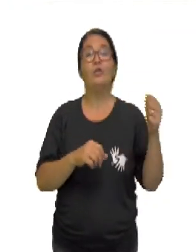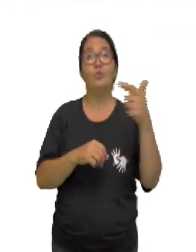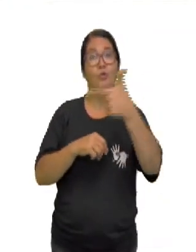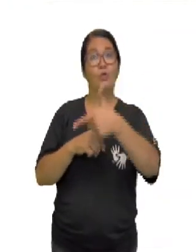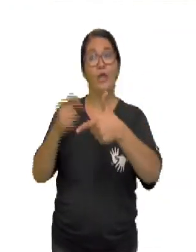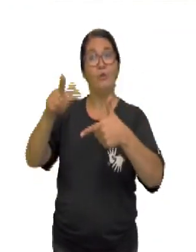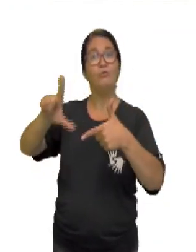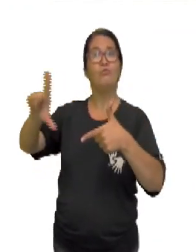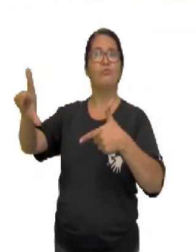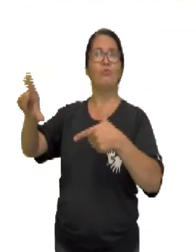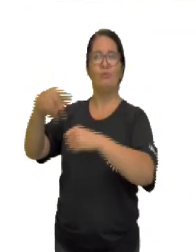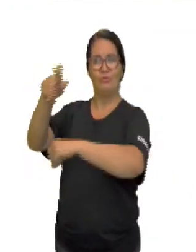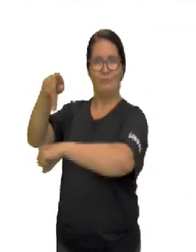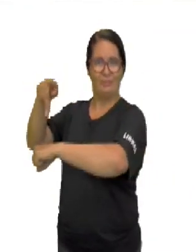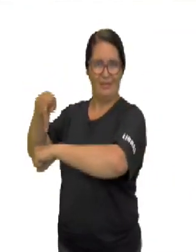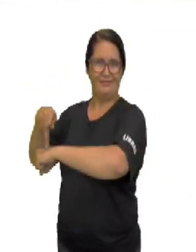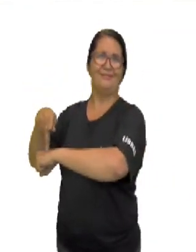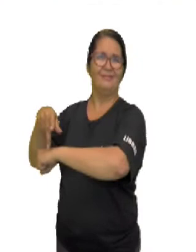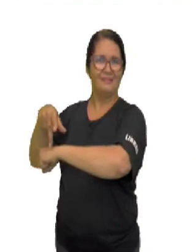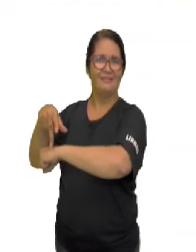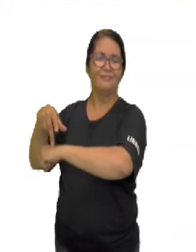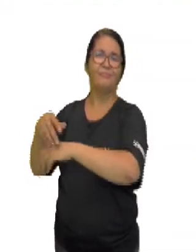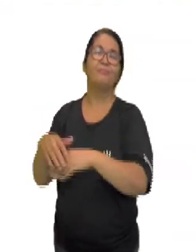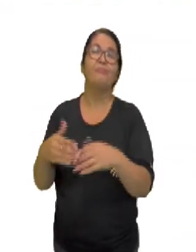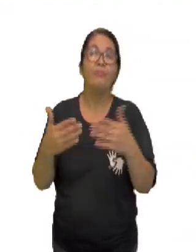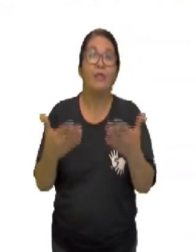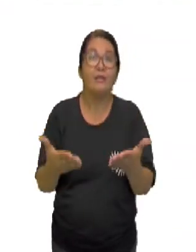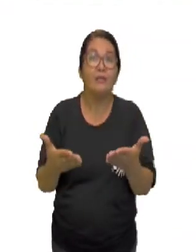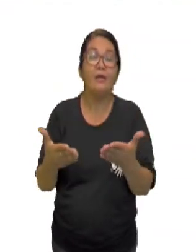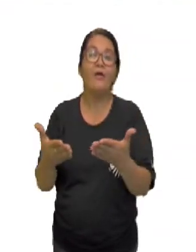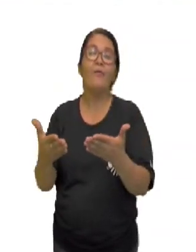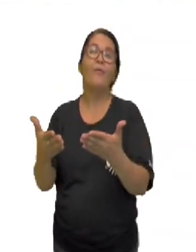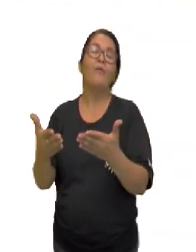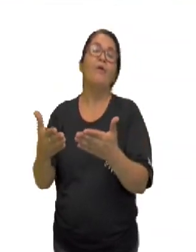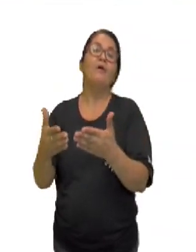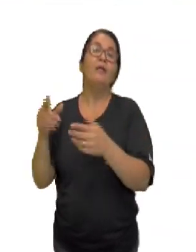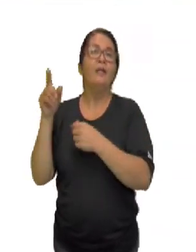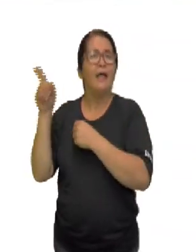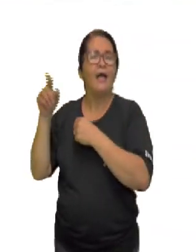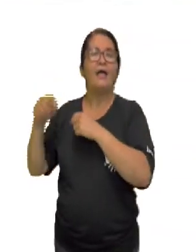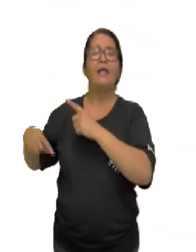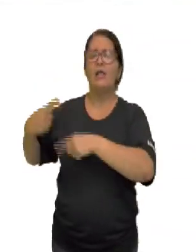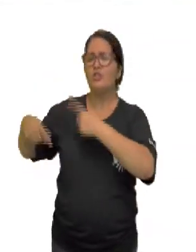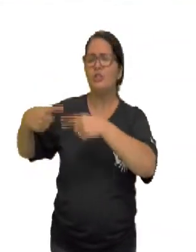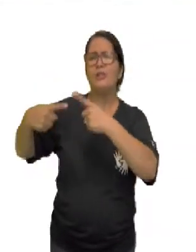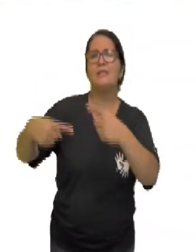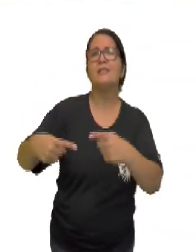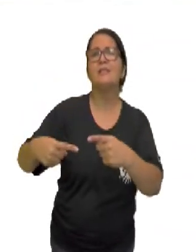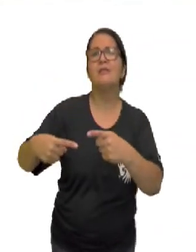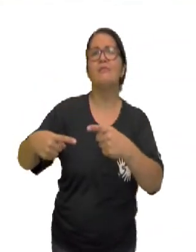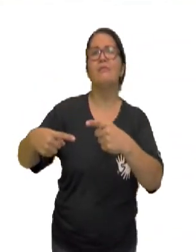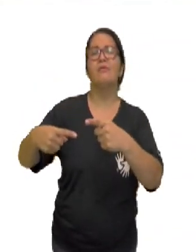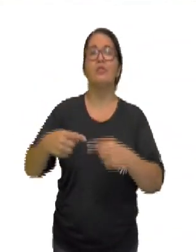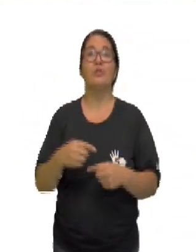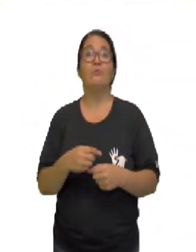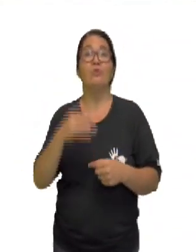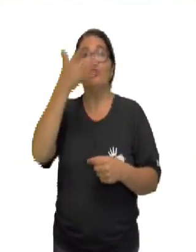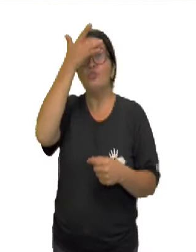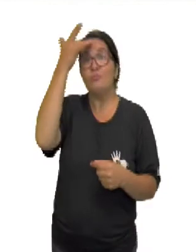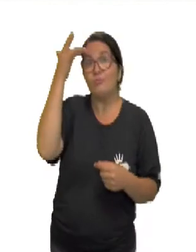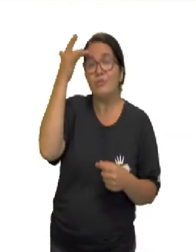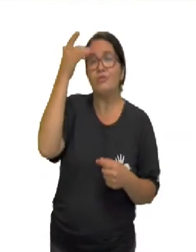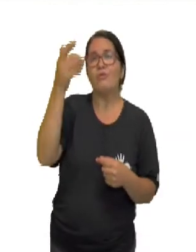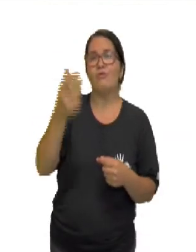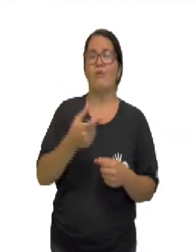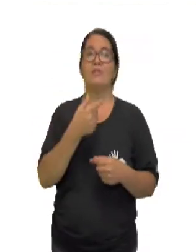Os descendentes de franceses e principalmente de britânicos, mais uma vez, a Inglaterra,